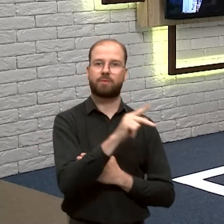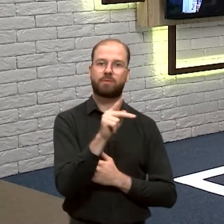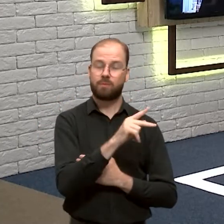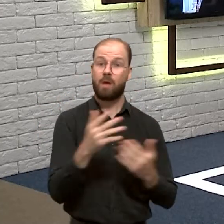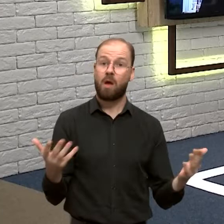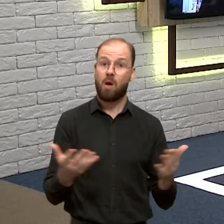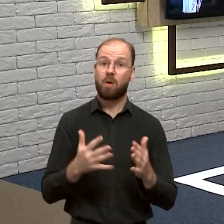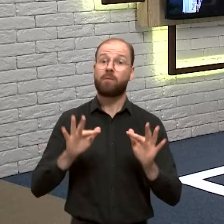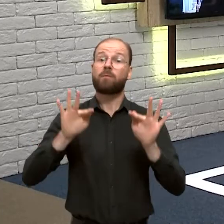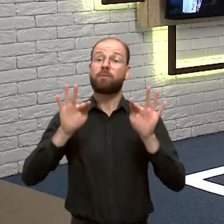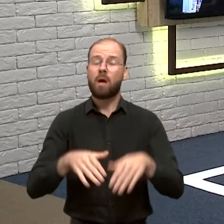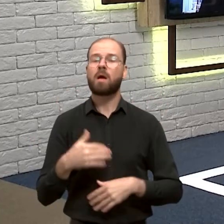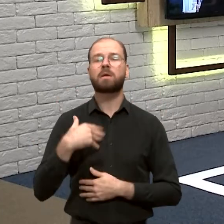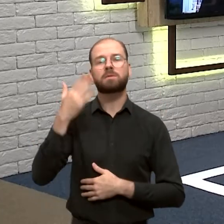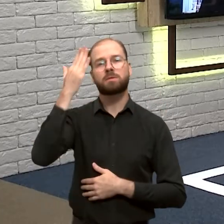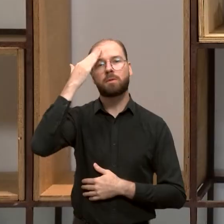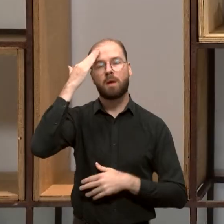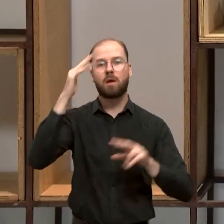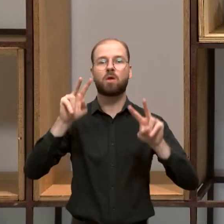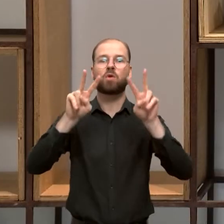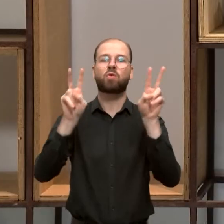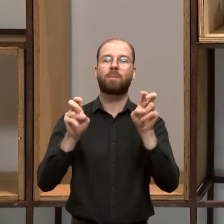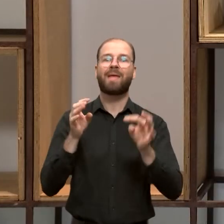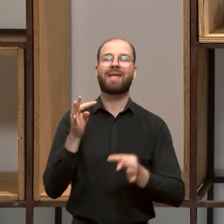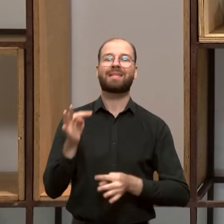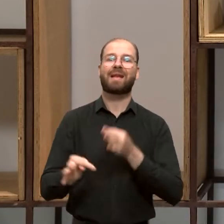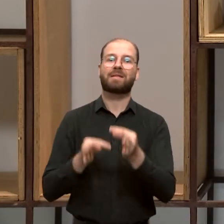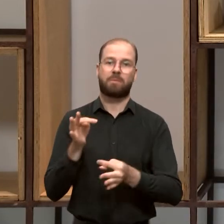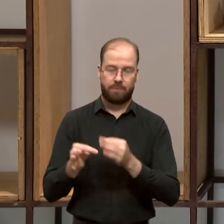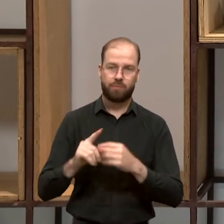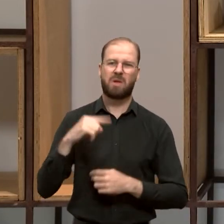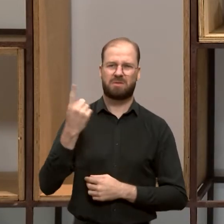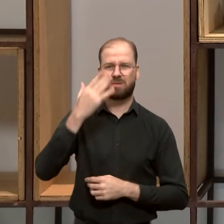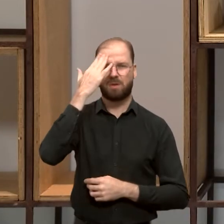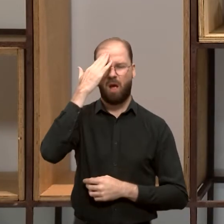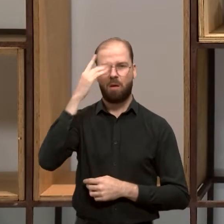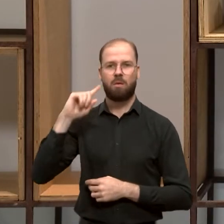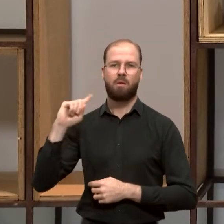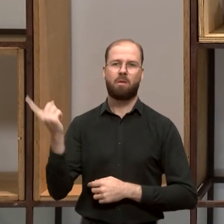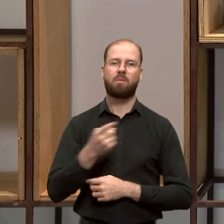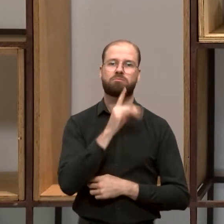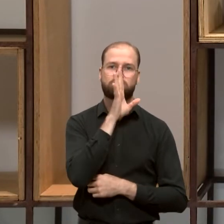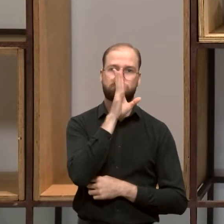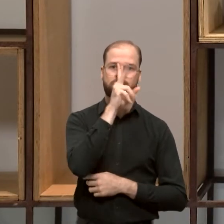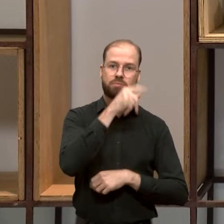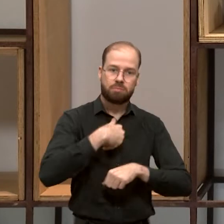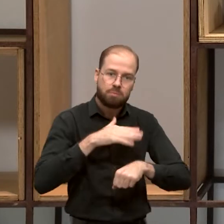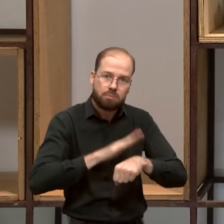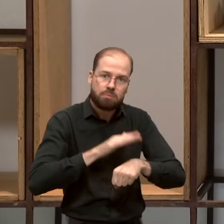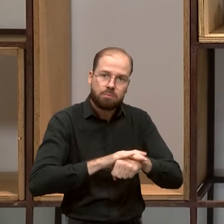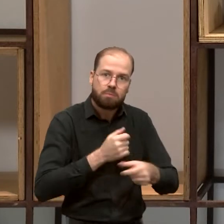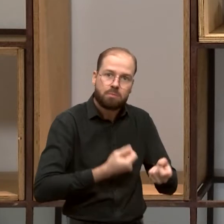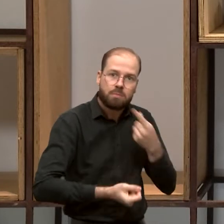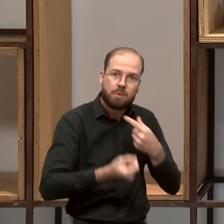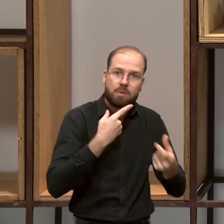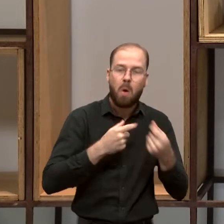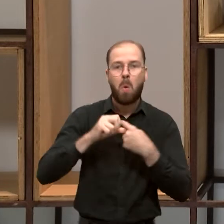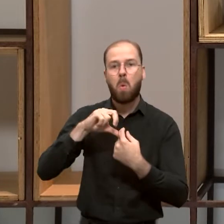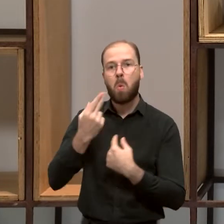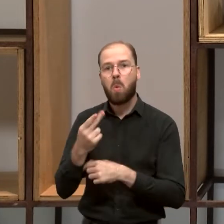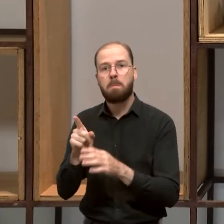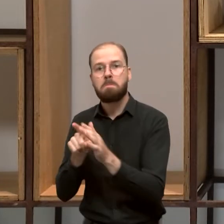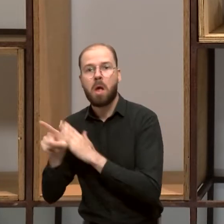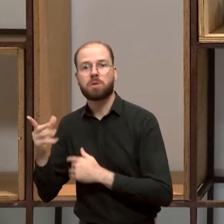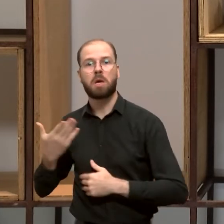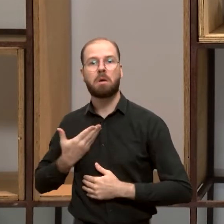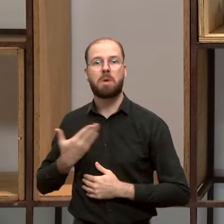falar sobre tratamento. A gente sabe que muita gente usa automedicação, que olha na internet ou pergunta para um amigo,